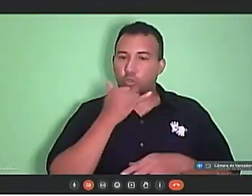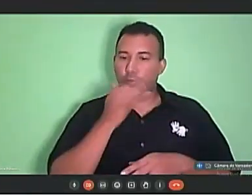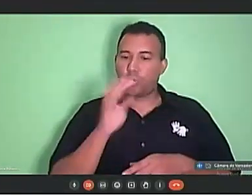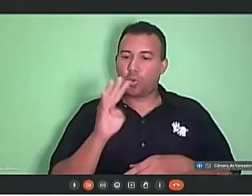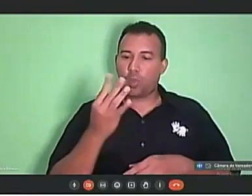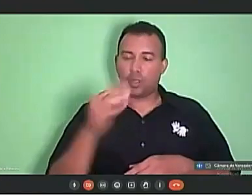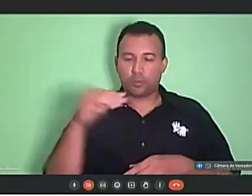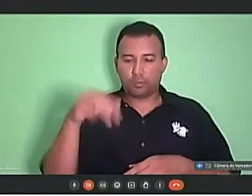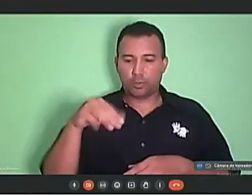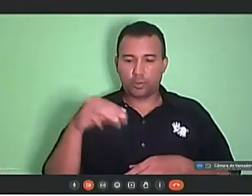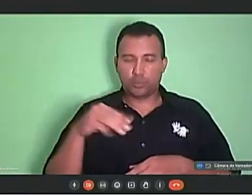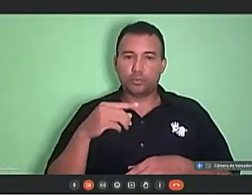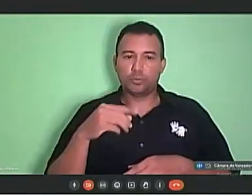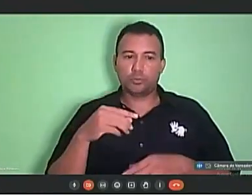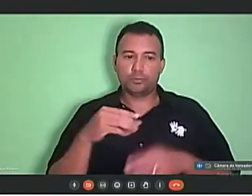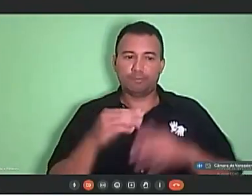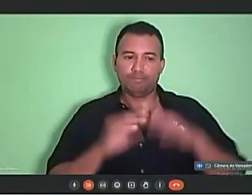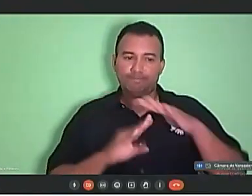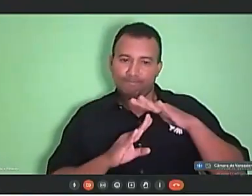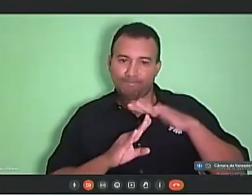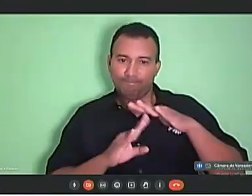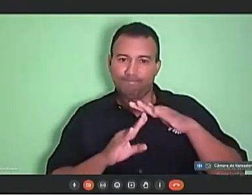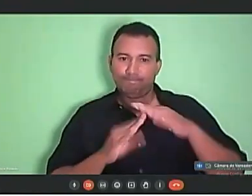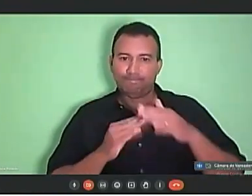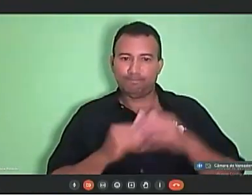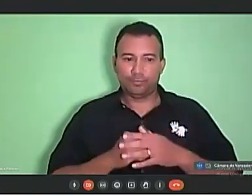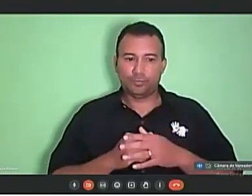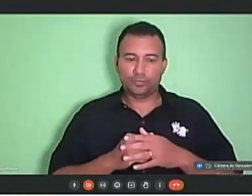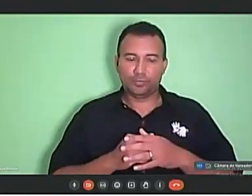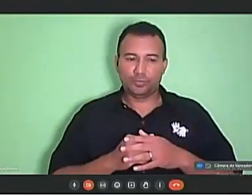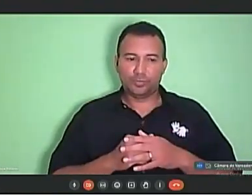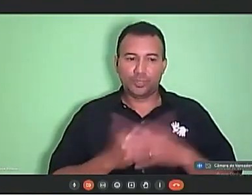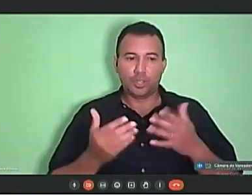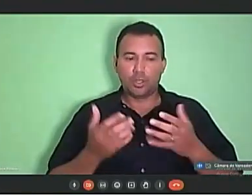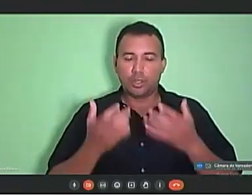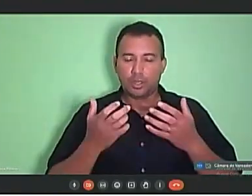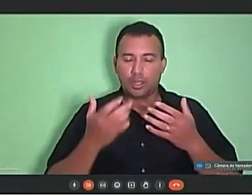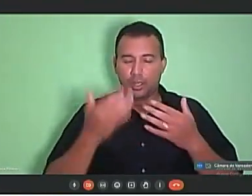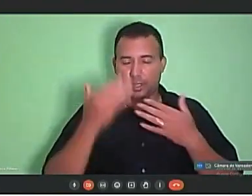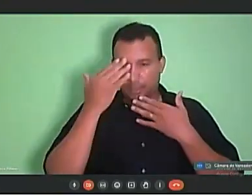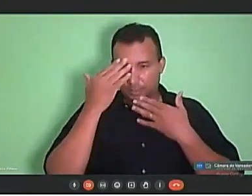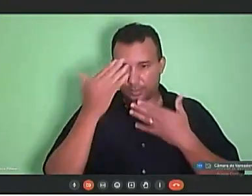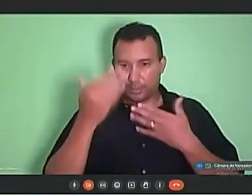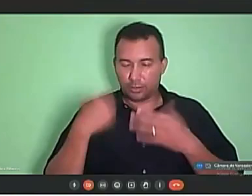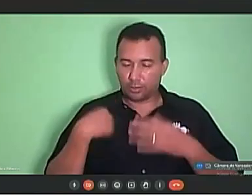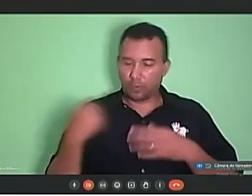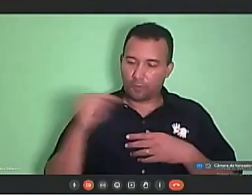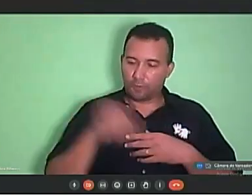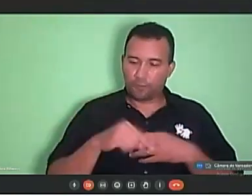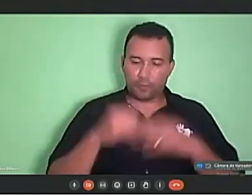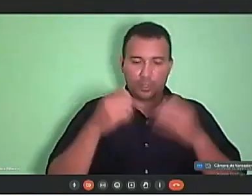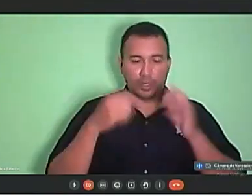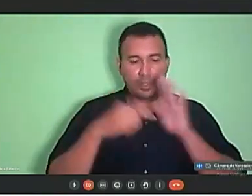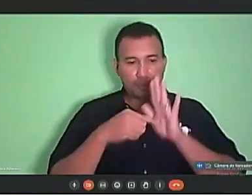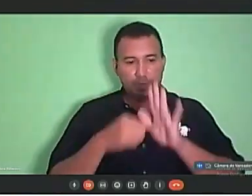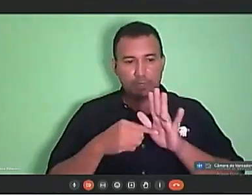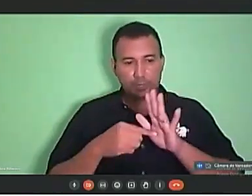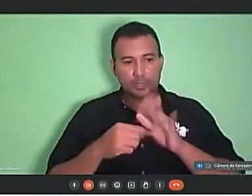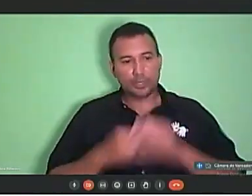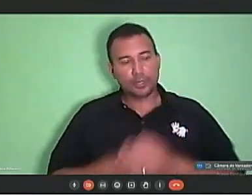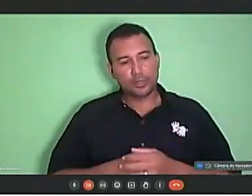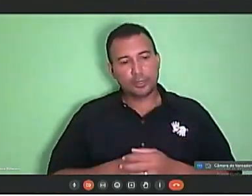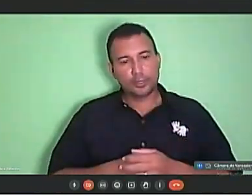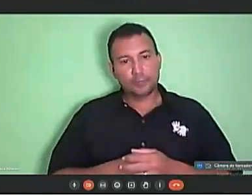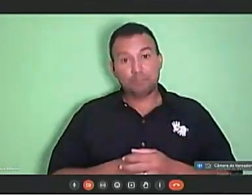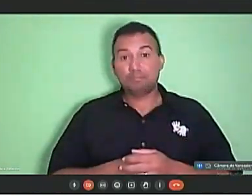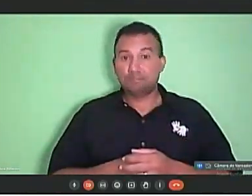desculpas, mas são, então, ideias. Eu agradeço a oportunidade de estar aqui apresentando. E por tudo